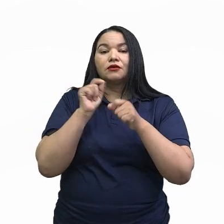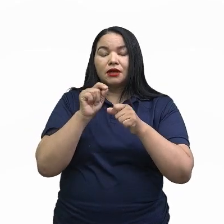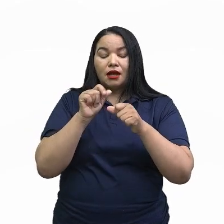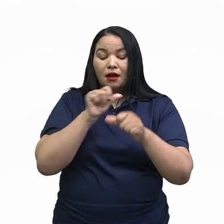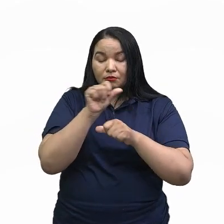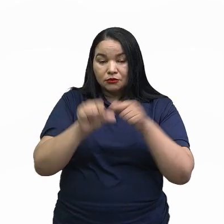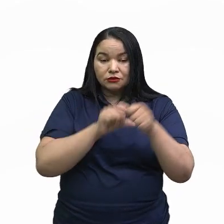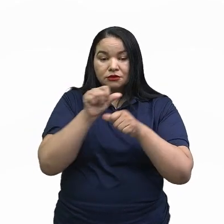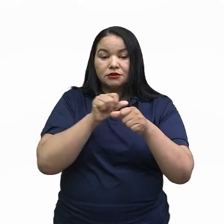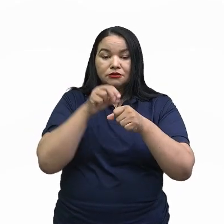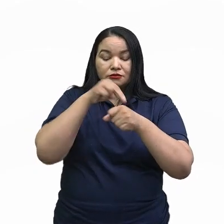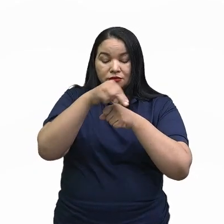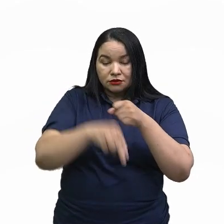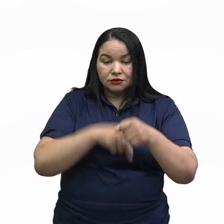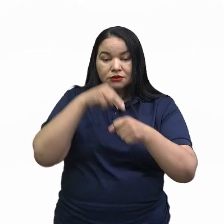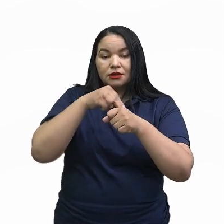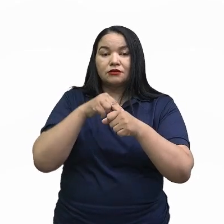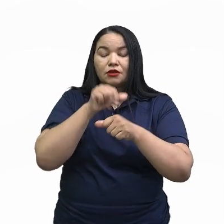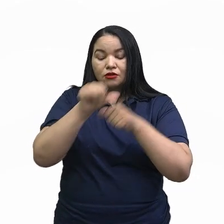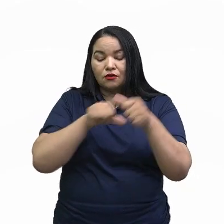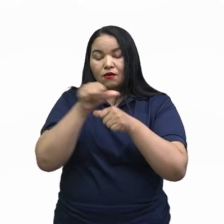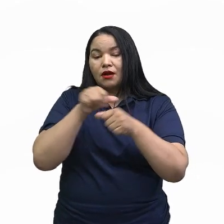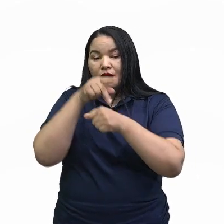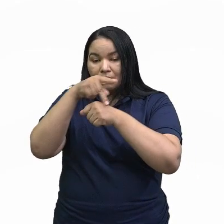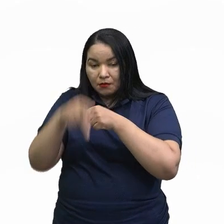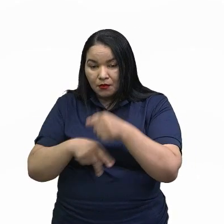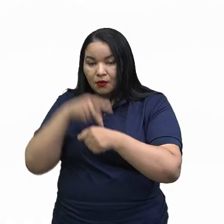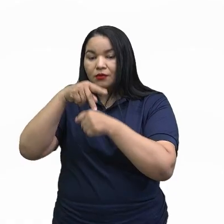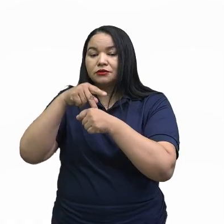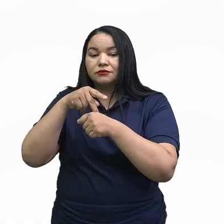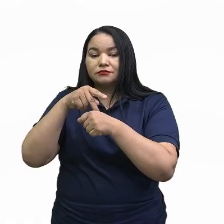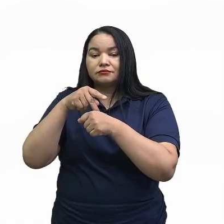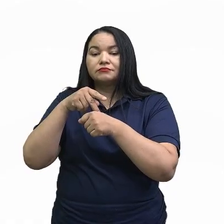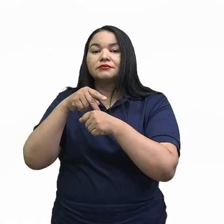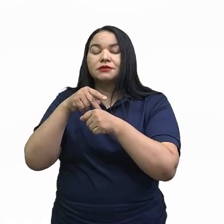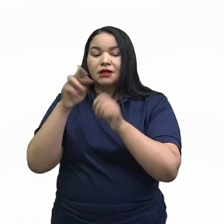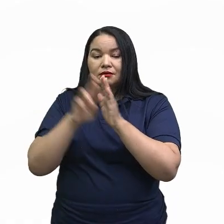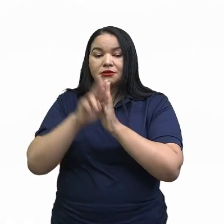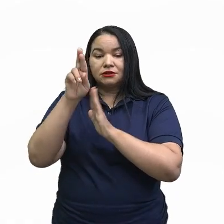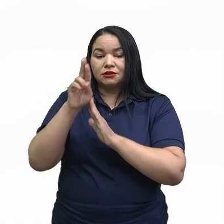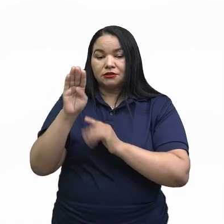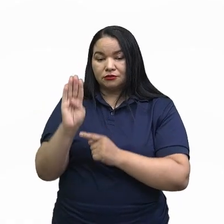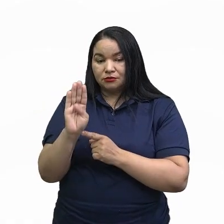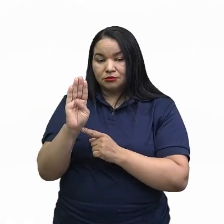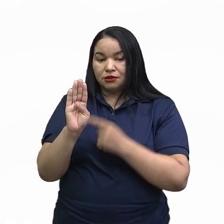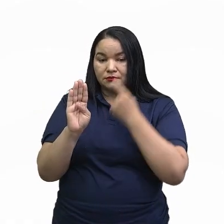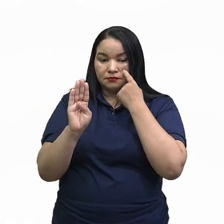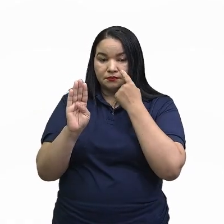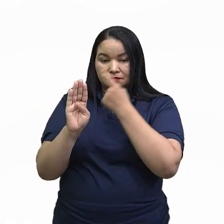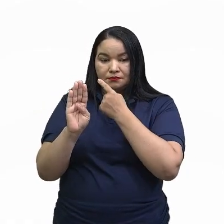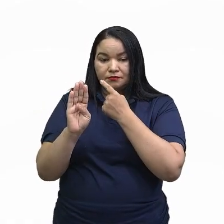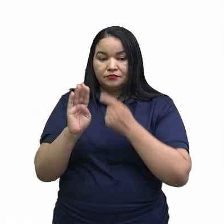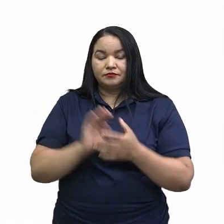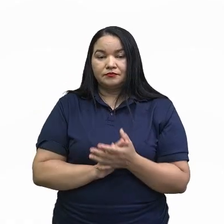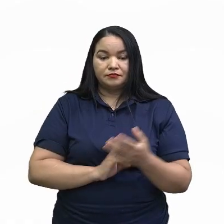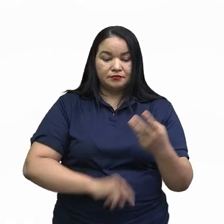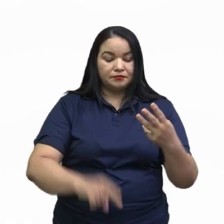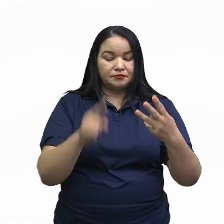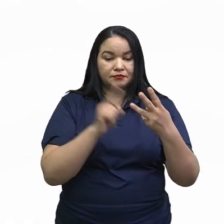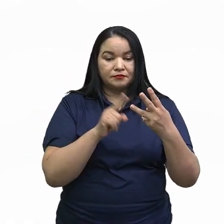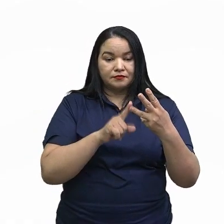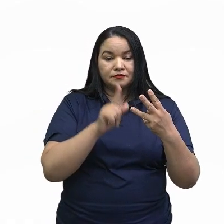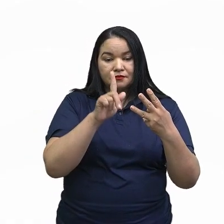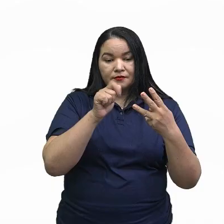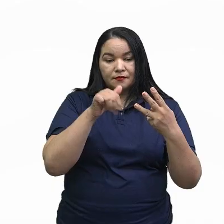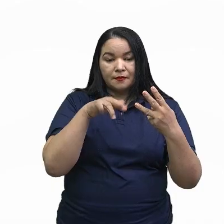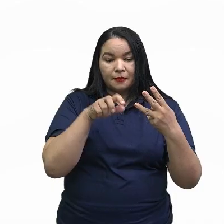de um nêutron em próton, né? E ela é representada ali pelo beta menos. E a gama já é